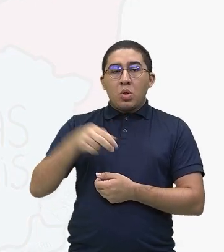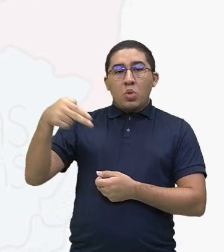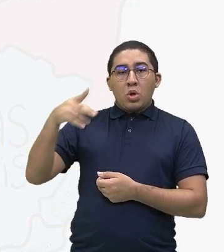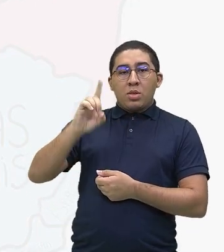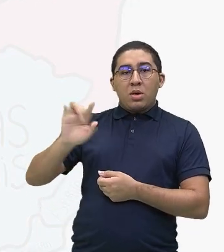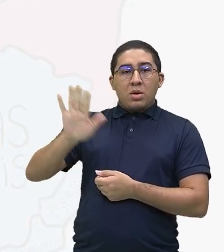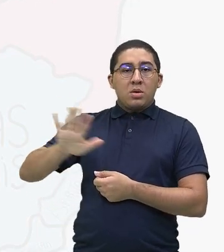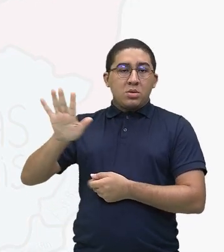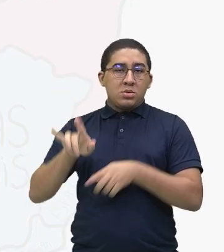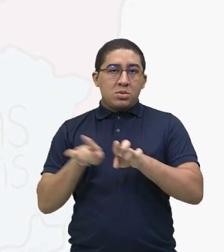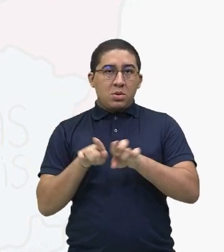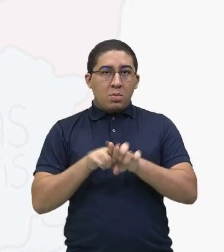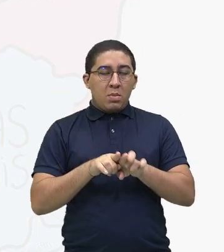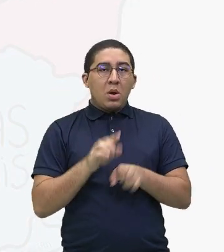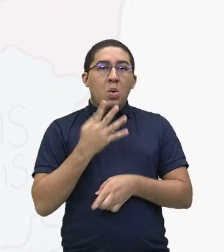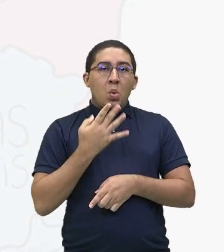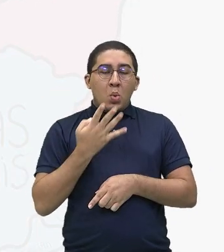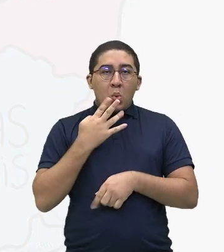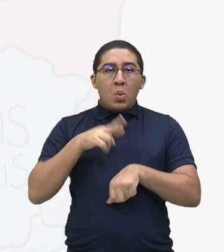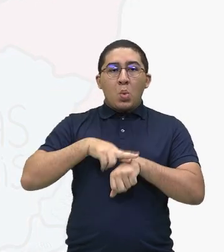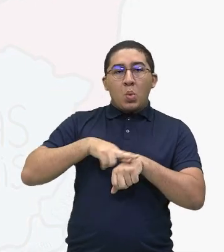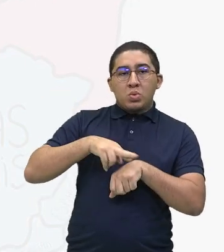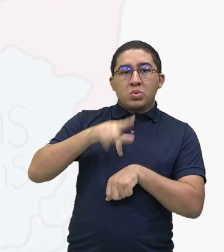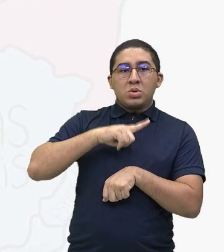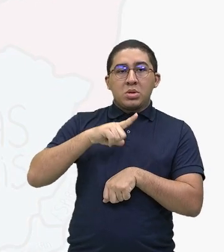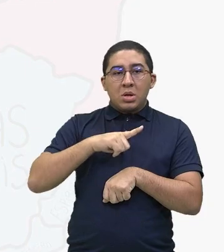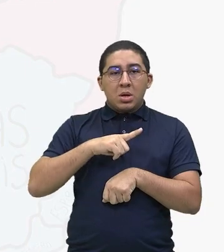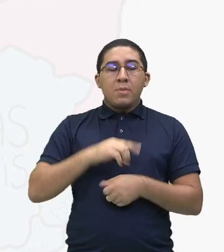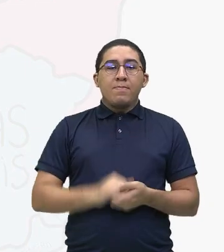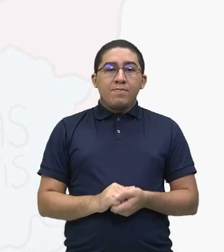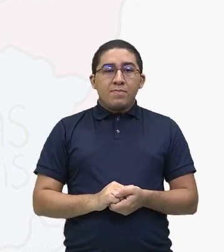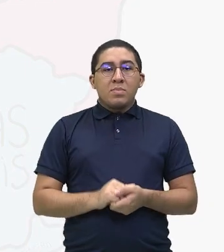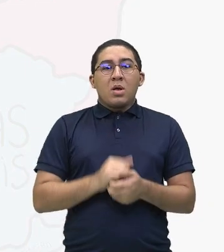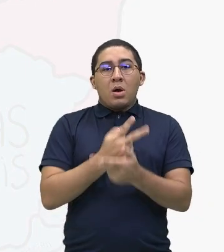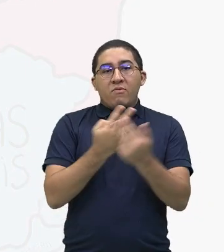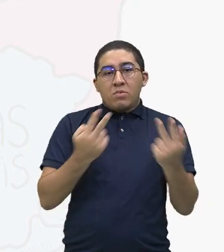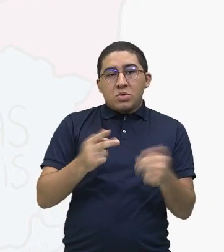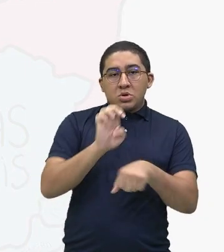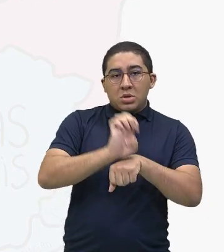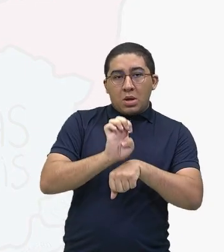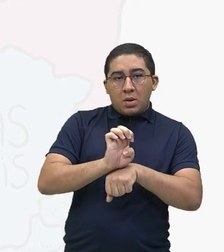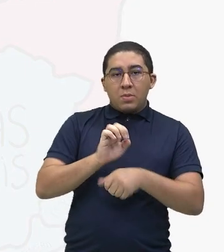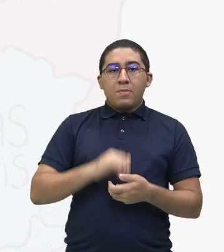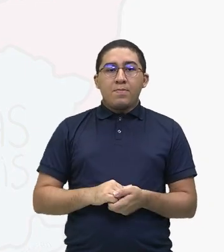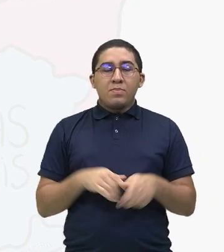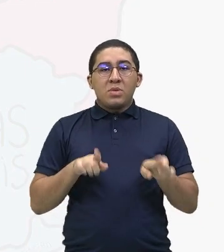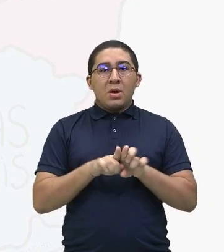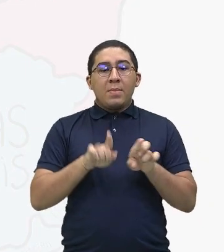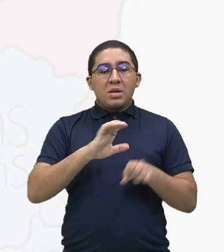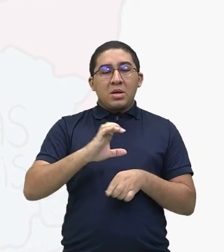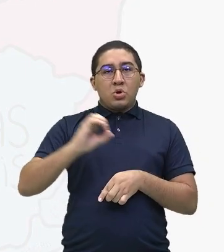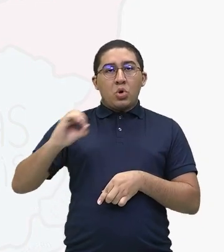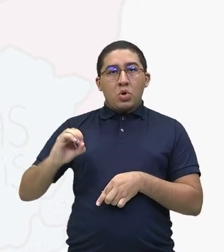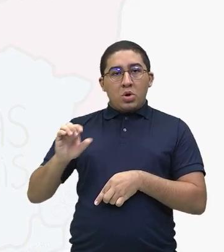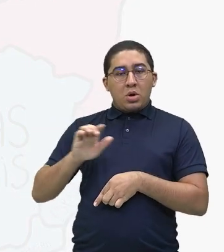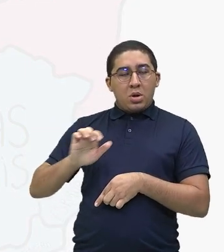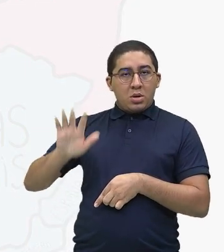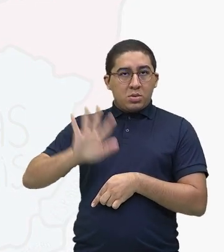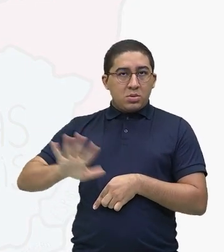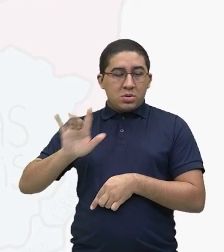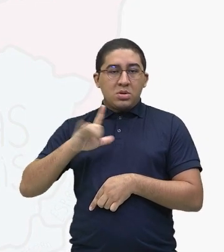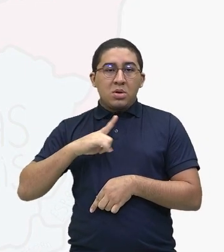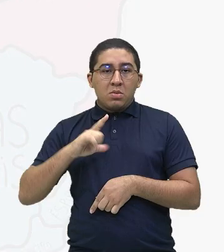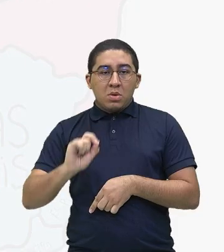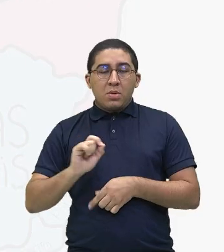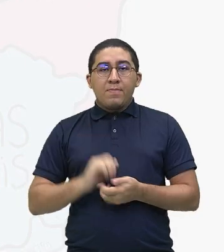nordeste, roxo, aí eu tenho Mato Grosso do Sul e Goiás, a região centro-oeste. De azul, aí